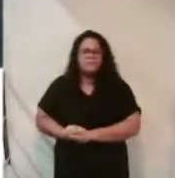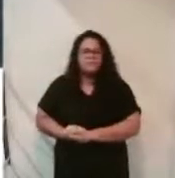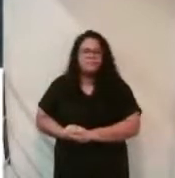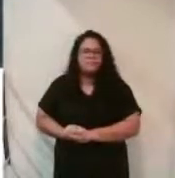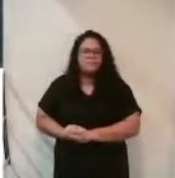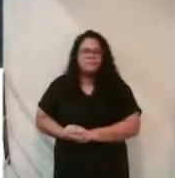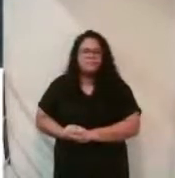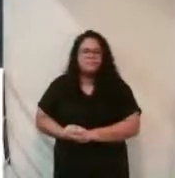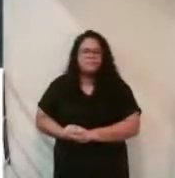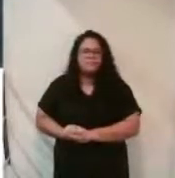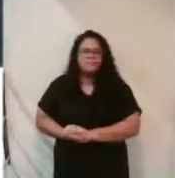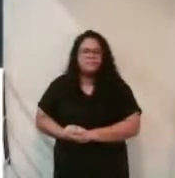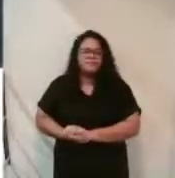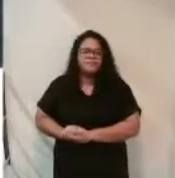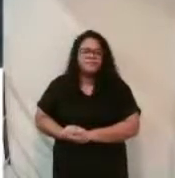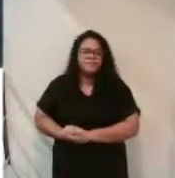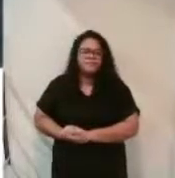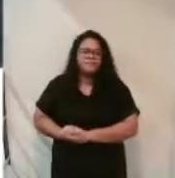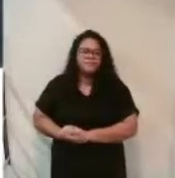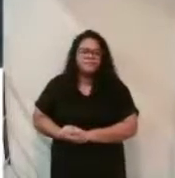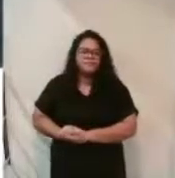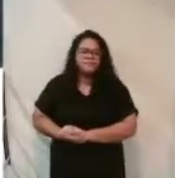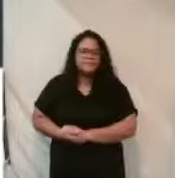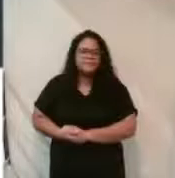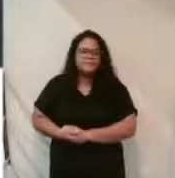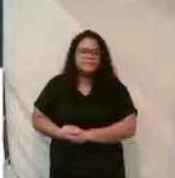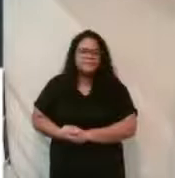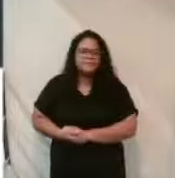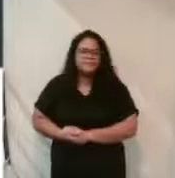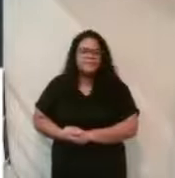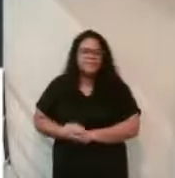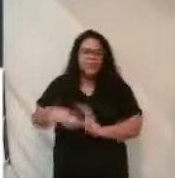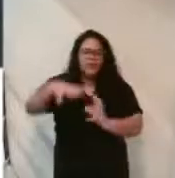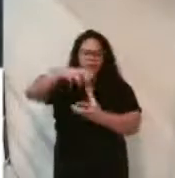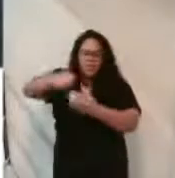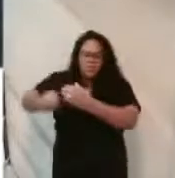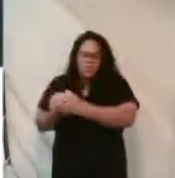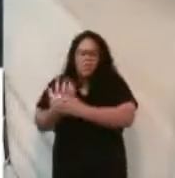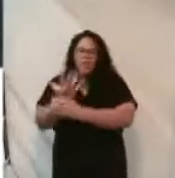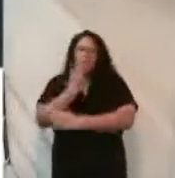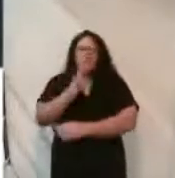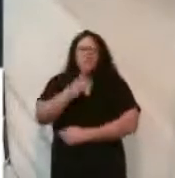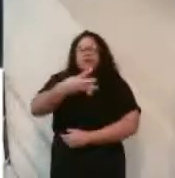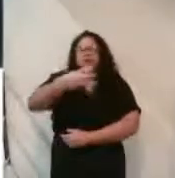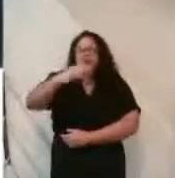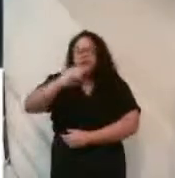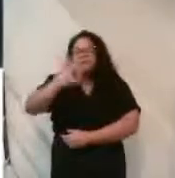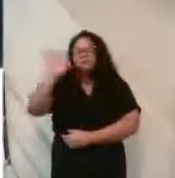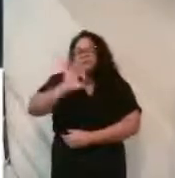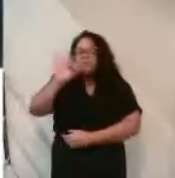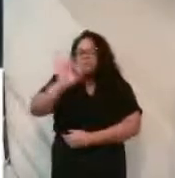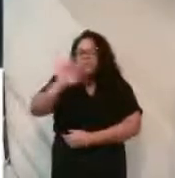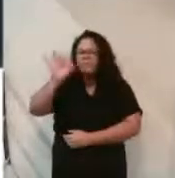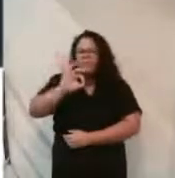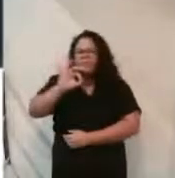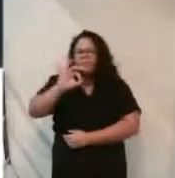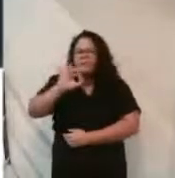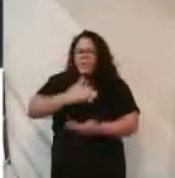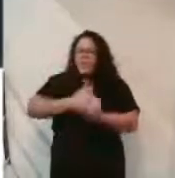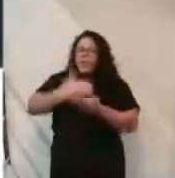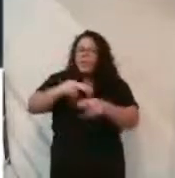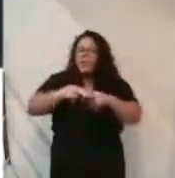de gás de efeito estufa sendo emitido só por resíduo. E os instrumentos legais que Pernambuco se obriga a cumprir,